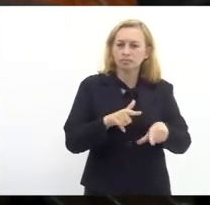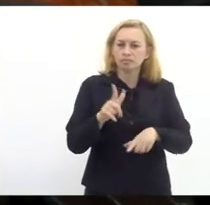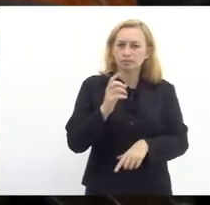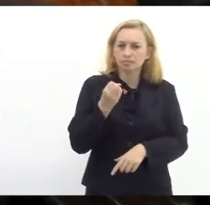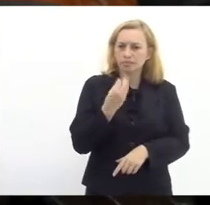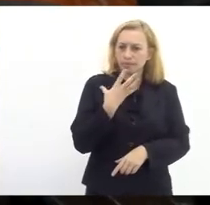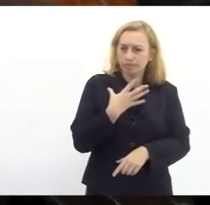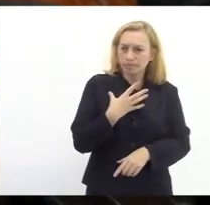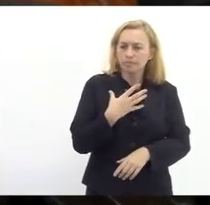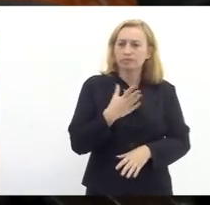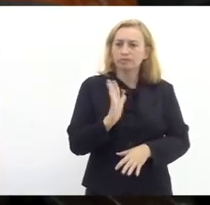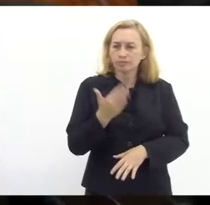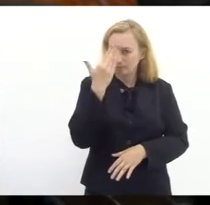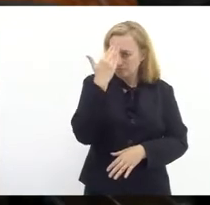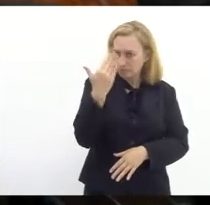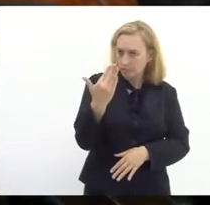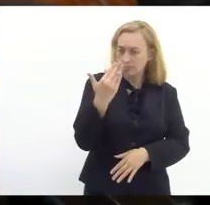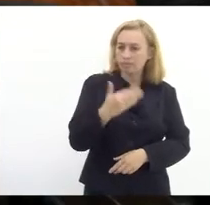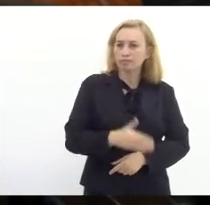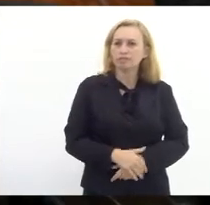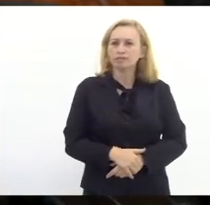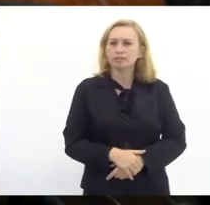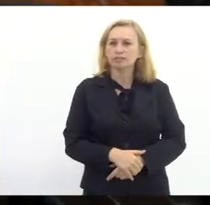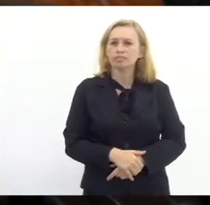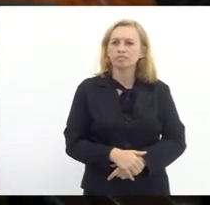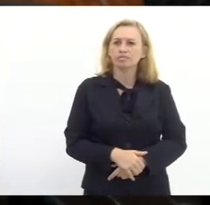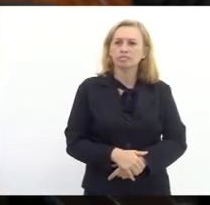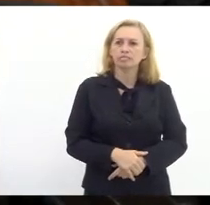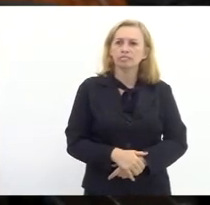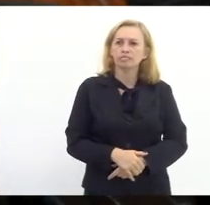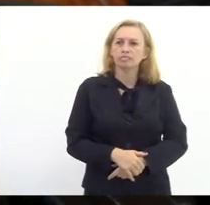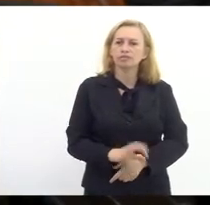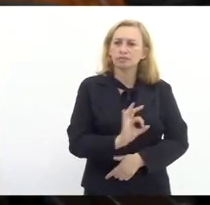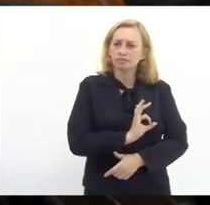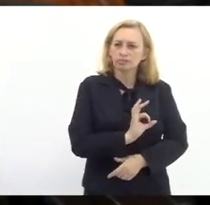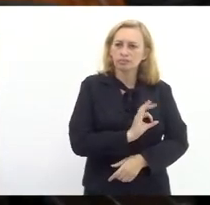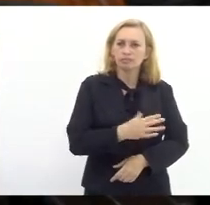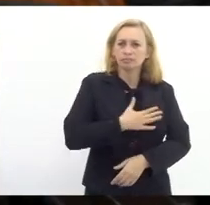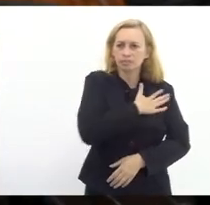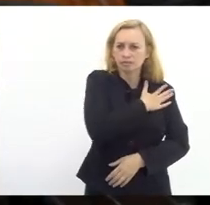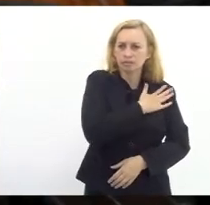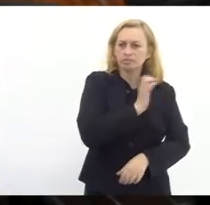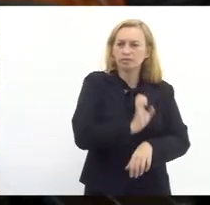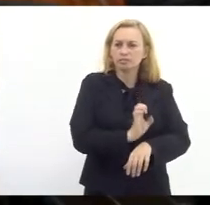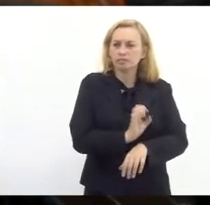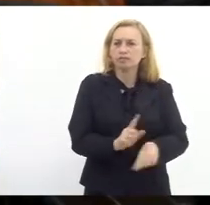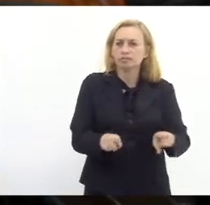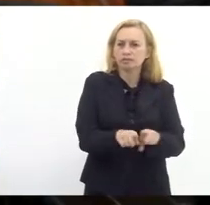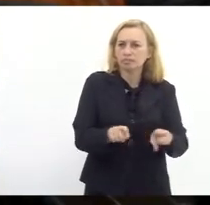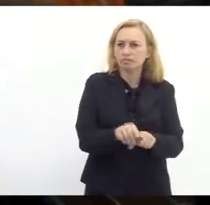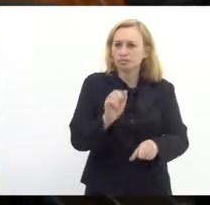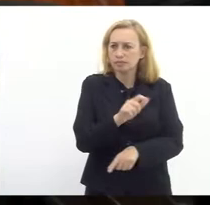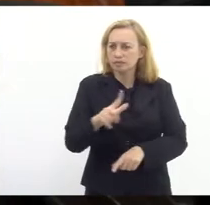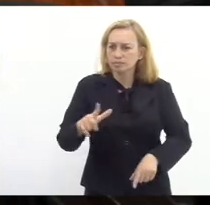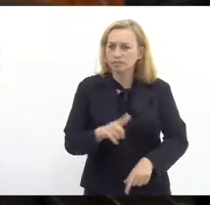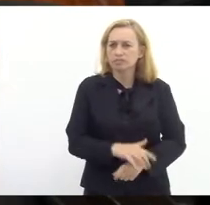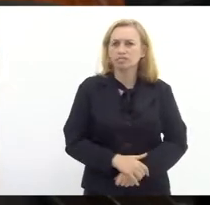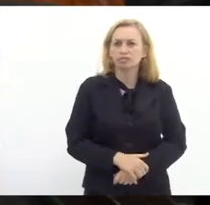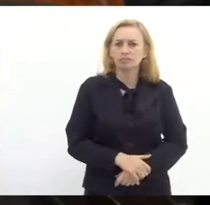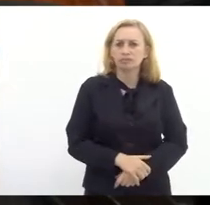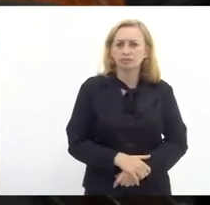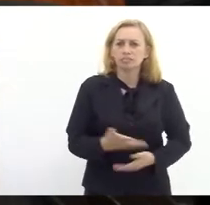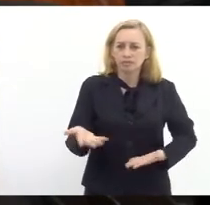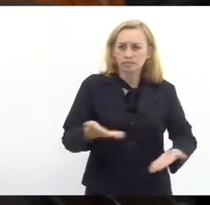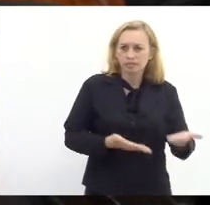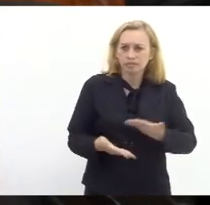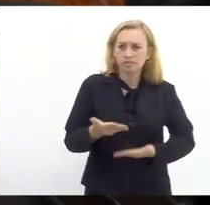boa, e desde já agradeço a Polícia Militar do Estado e a Polícia Civil pela